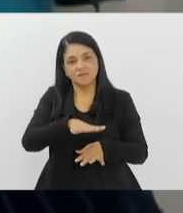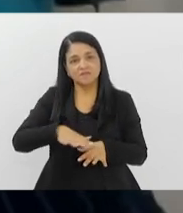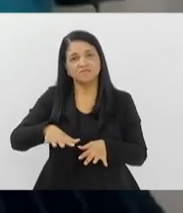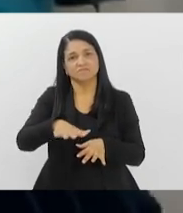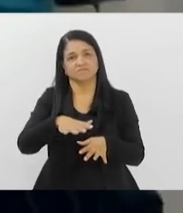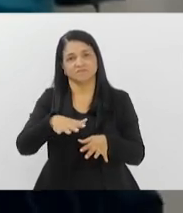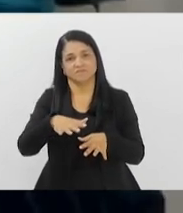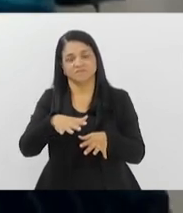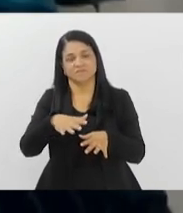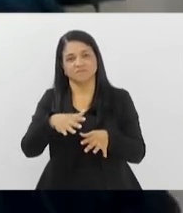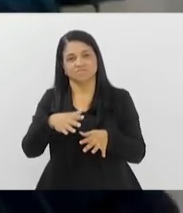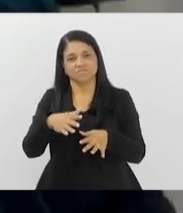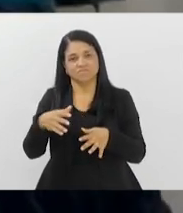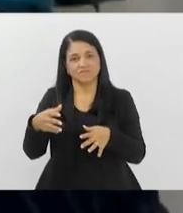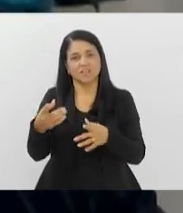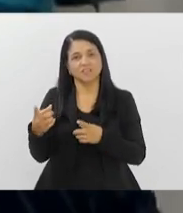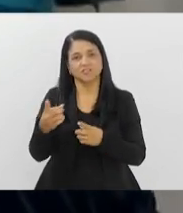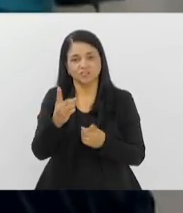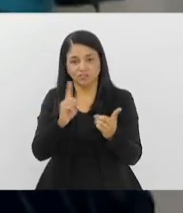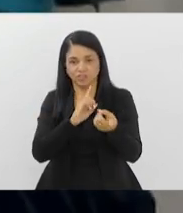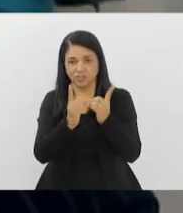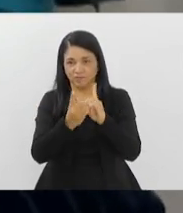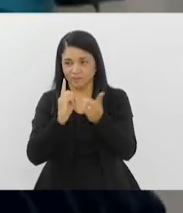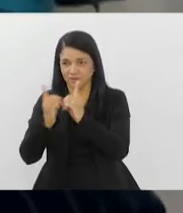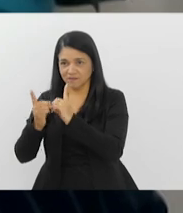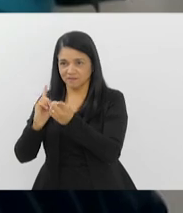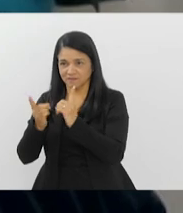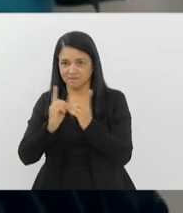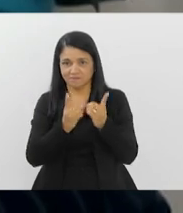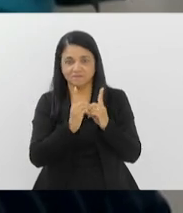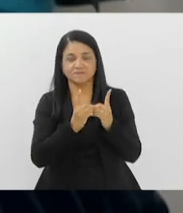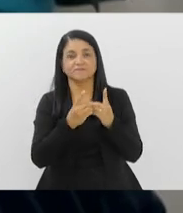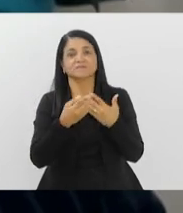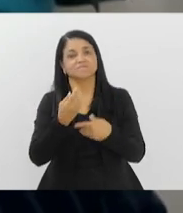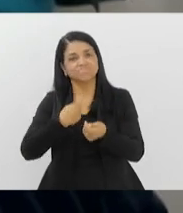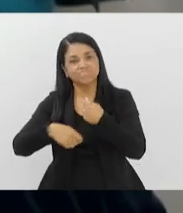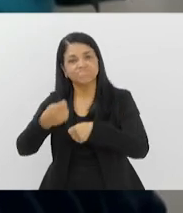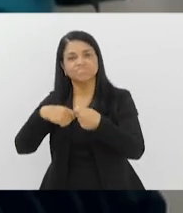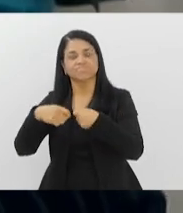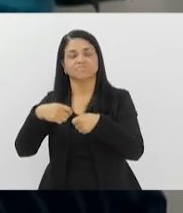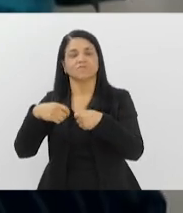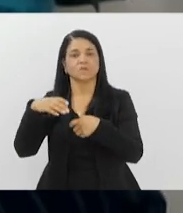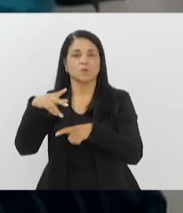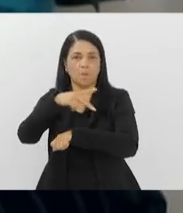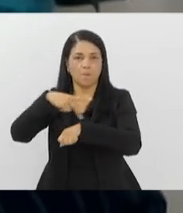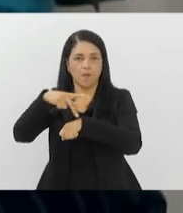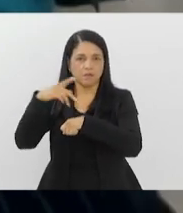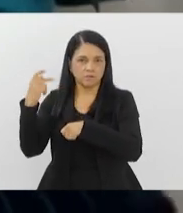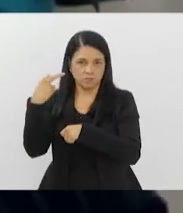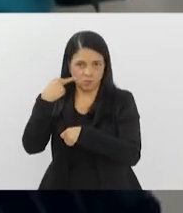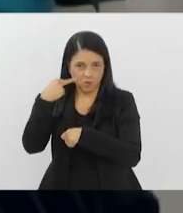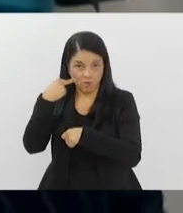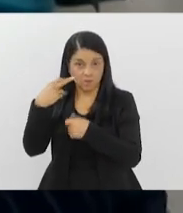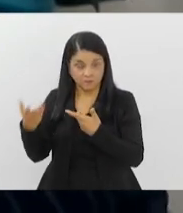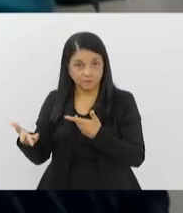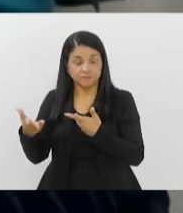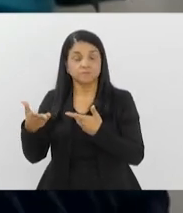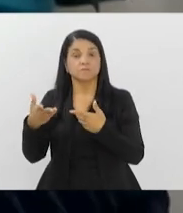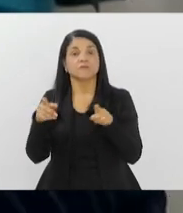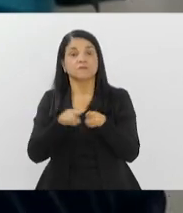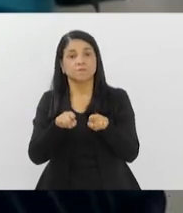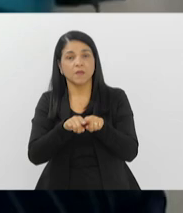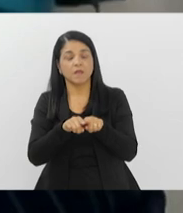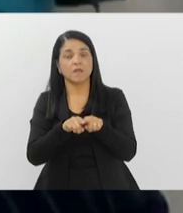nesta nova dinâmica que o nosso Executivo está a empreender para o nosso país. Da mesma forma que